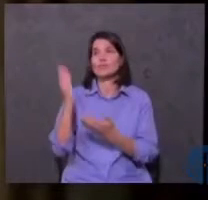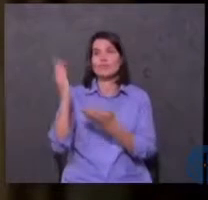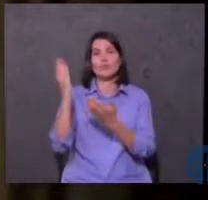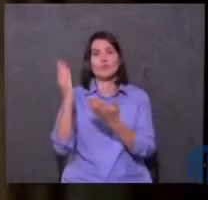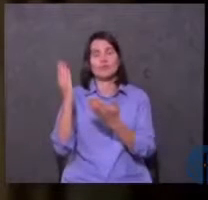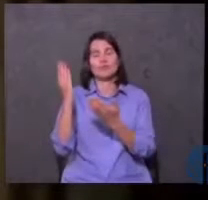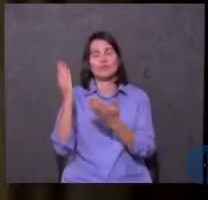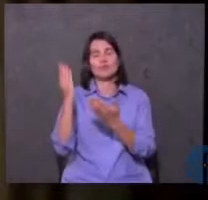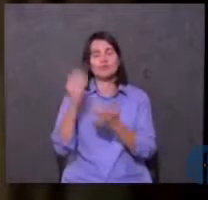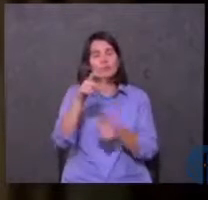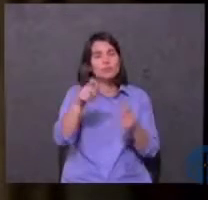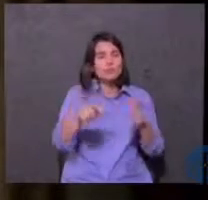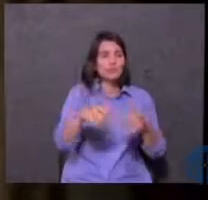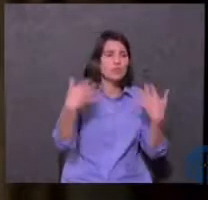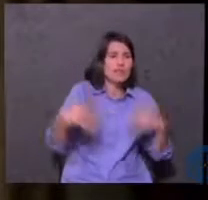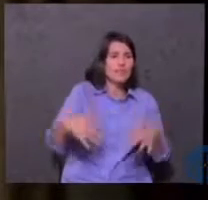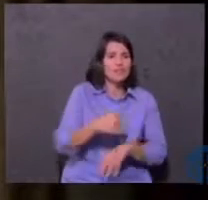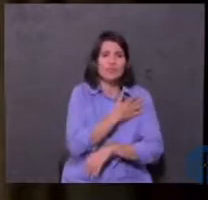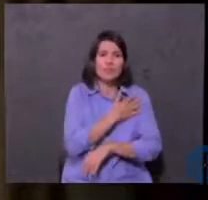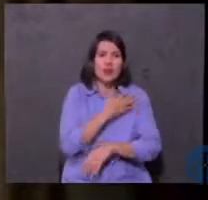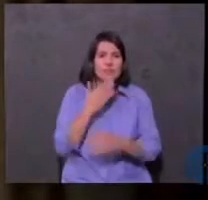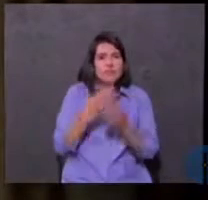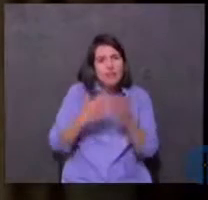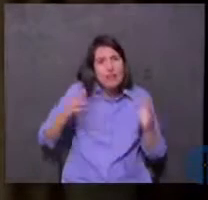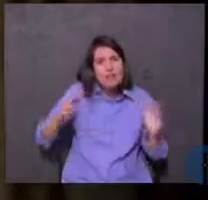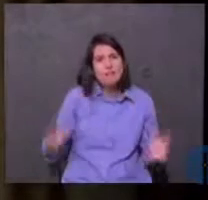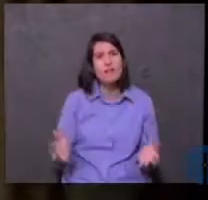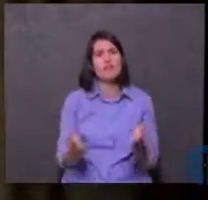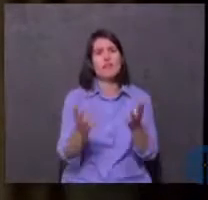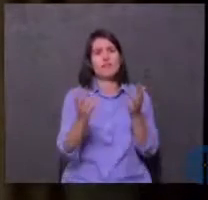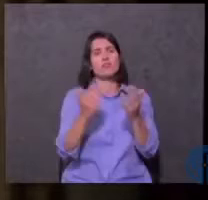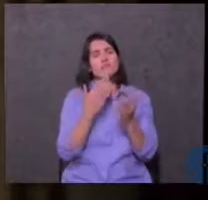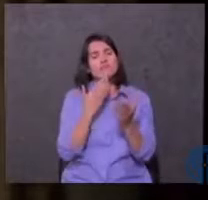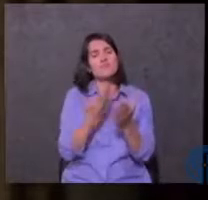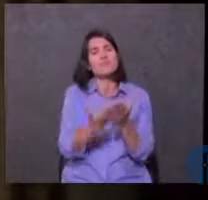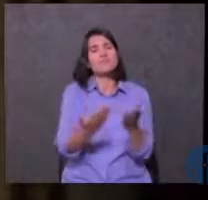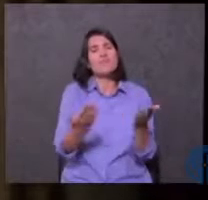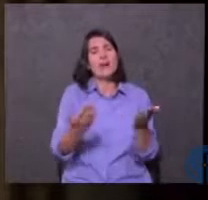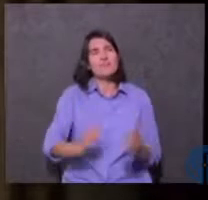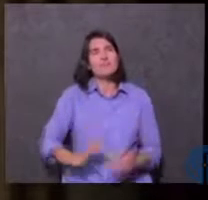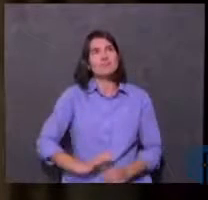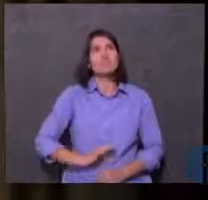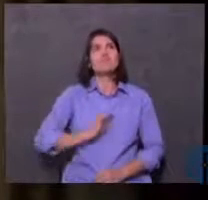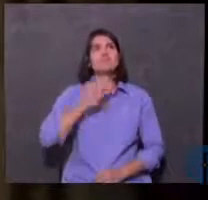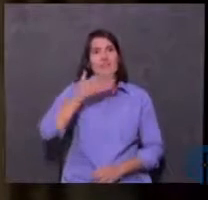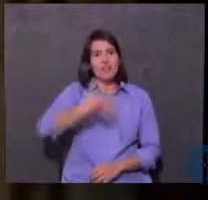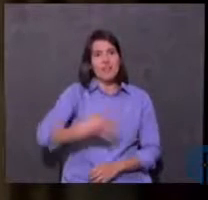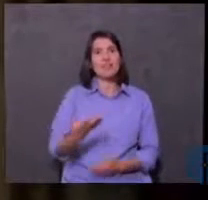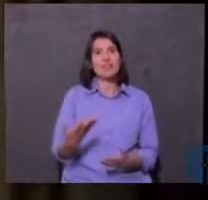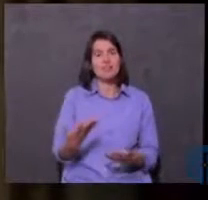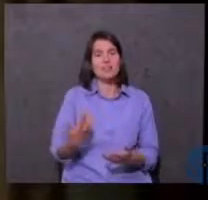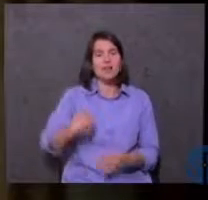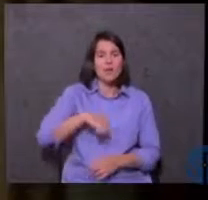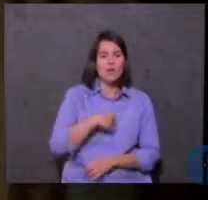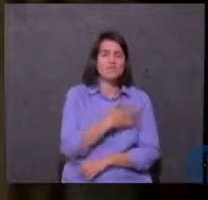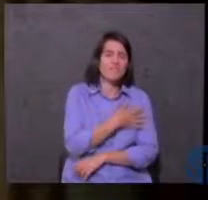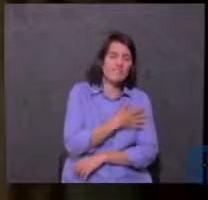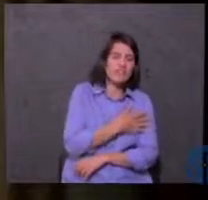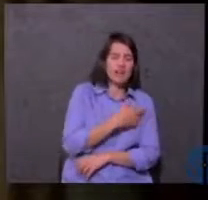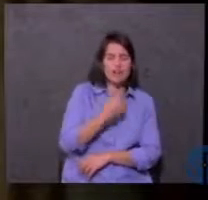fracos, dai-nos o dom da confiança, para que a nossa fraqueza nunca nos meta medo.